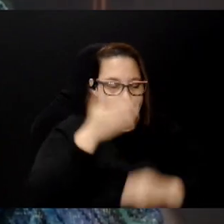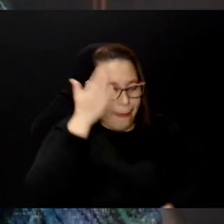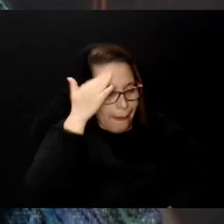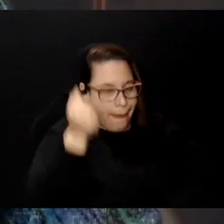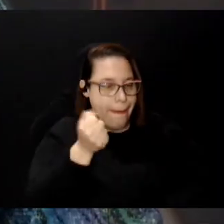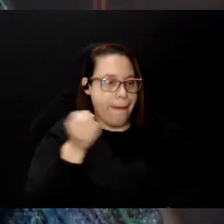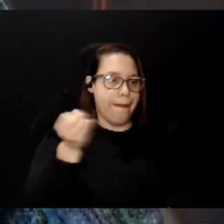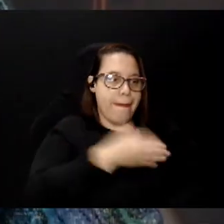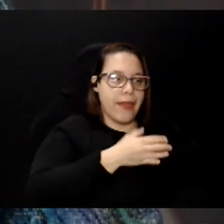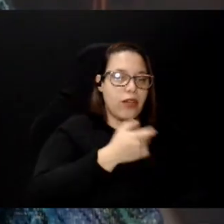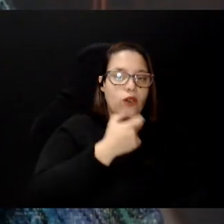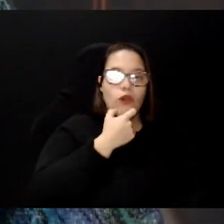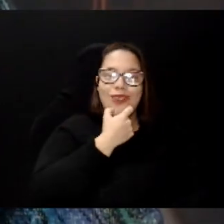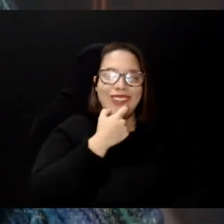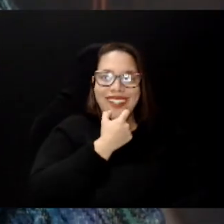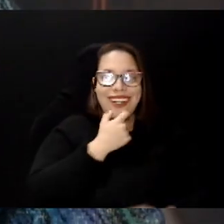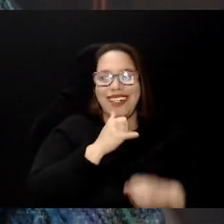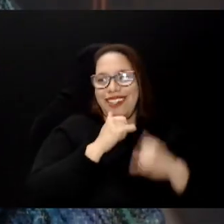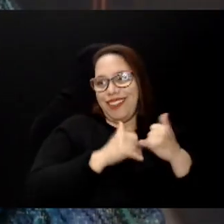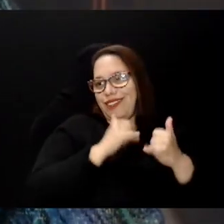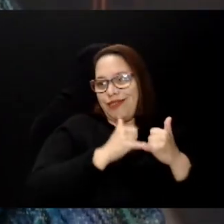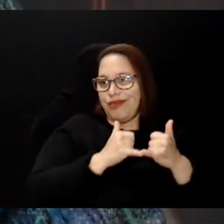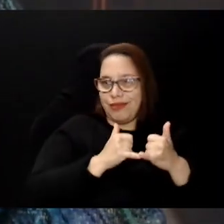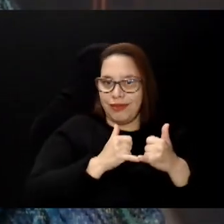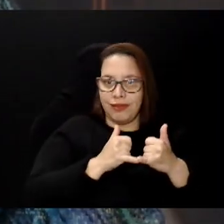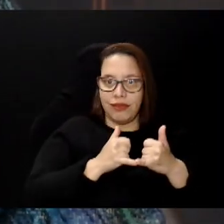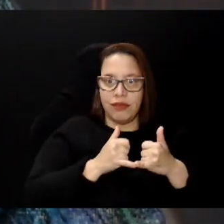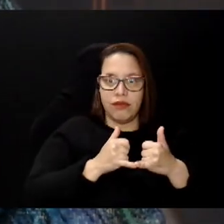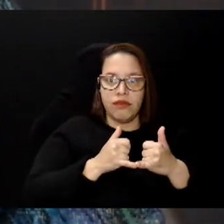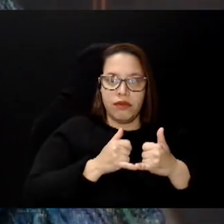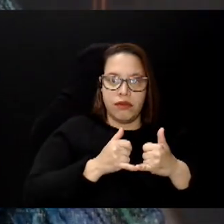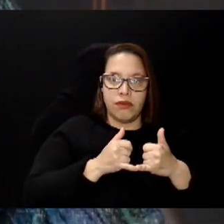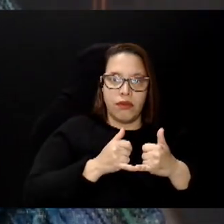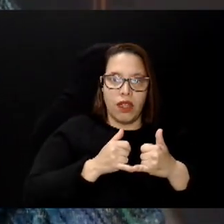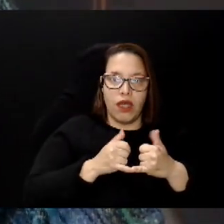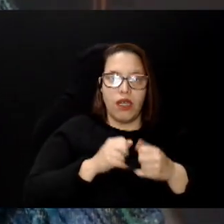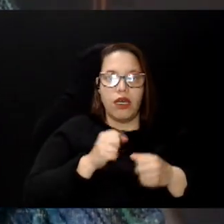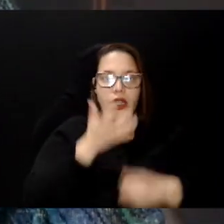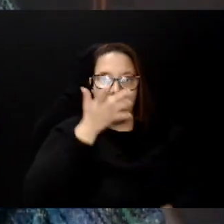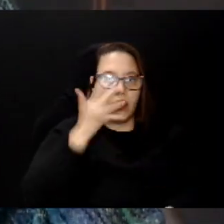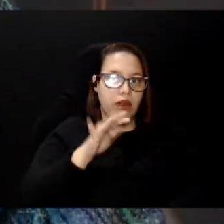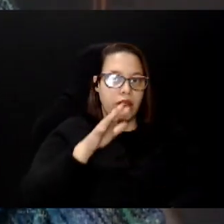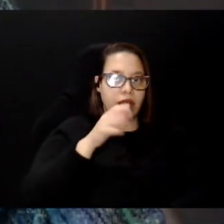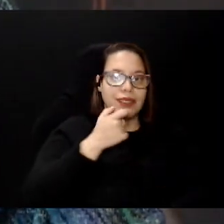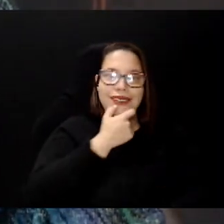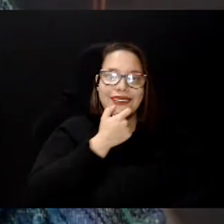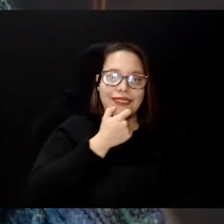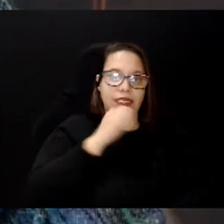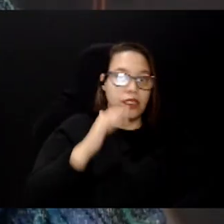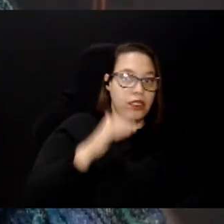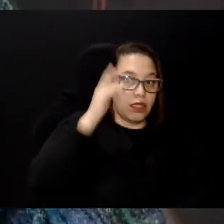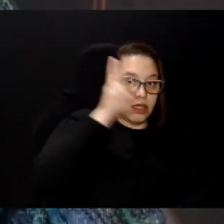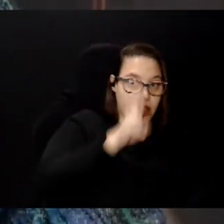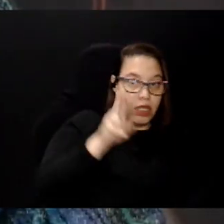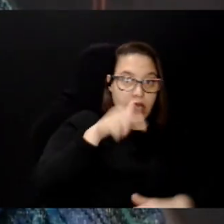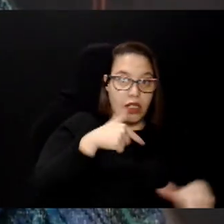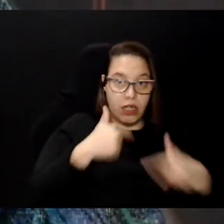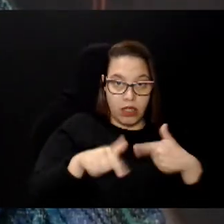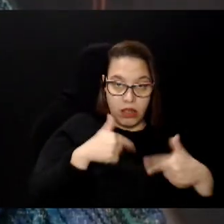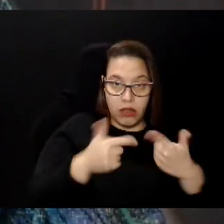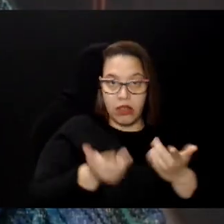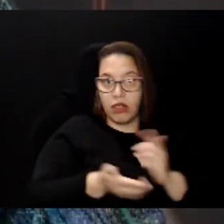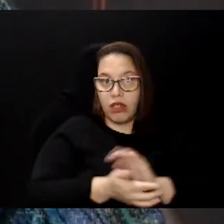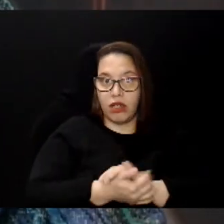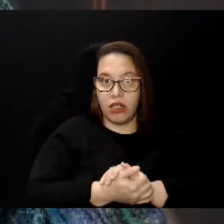Sim. A gente espera que a criança aprenda o inglês para que ela use no mercado de trabalho, né? O